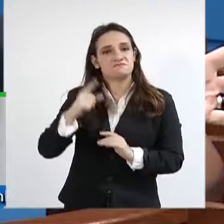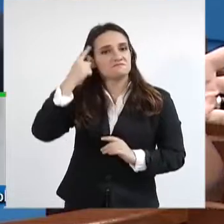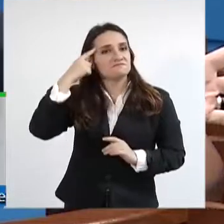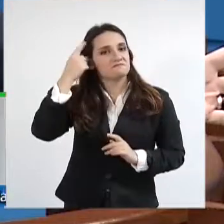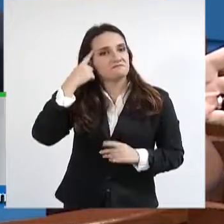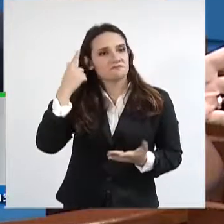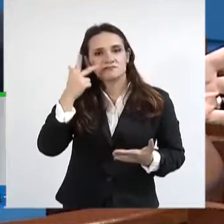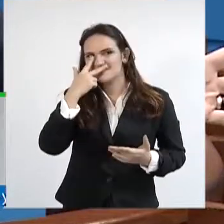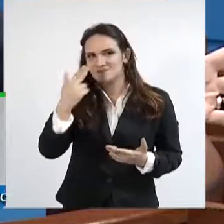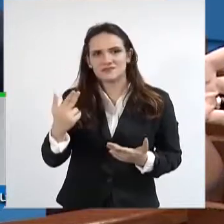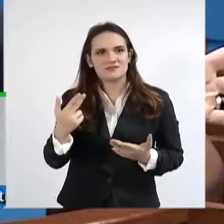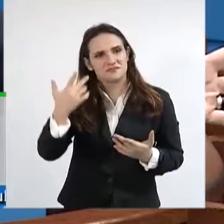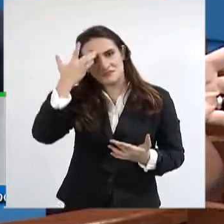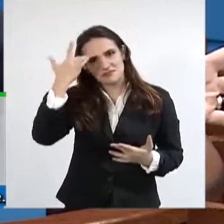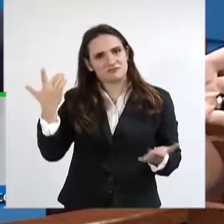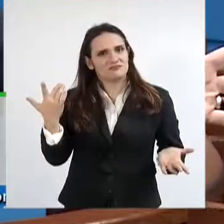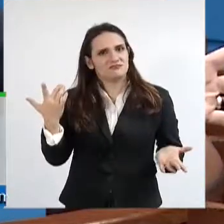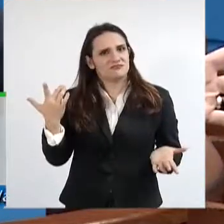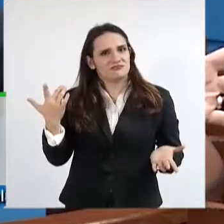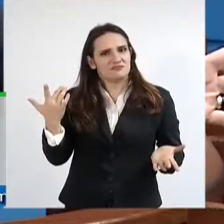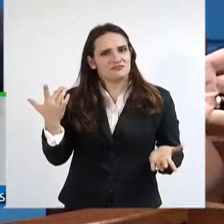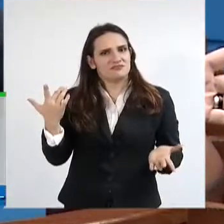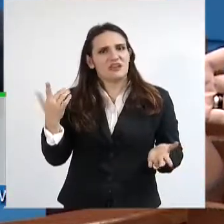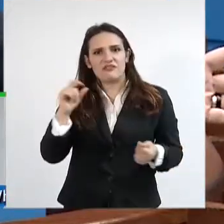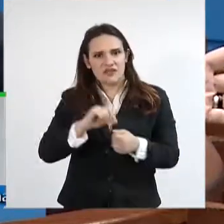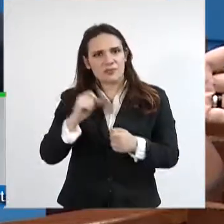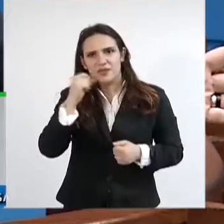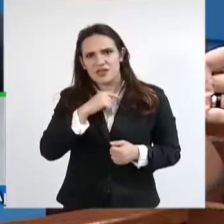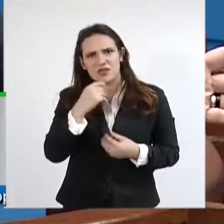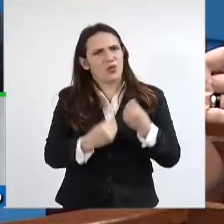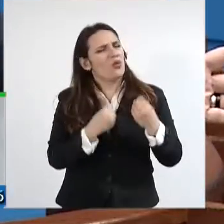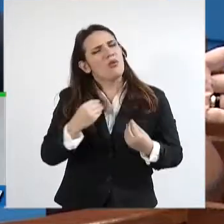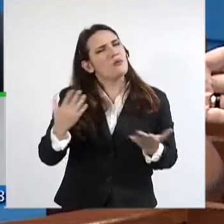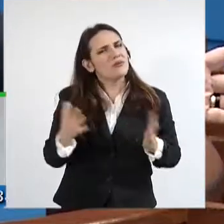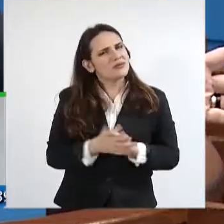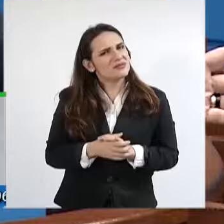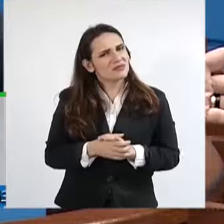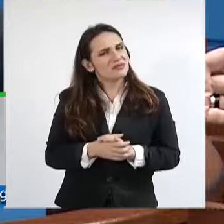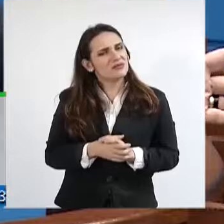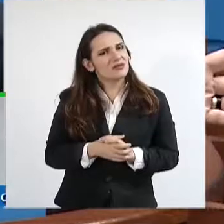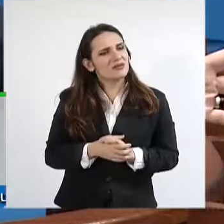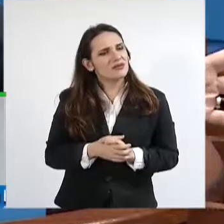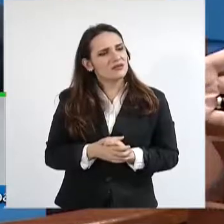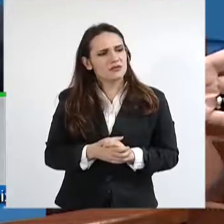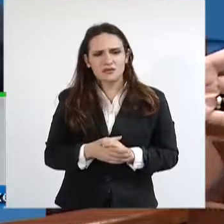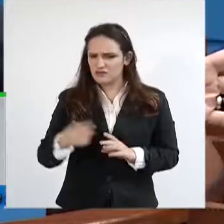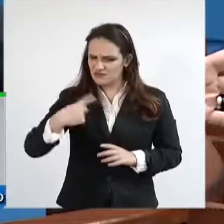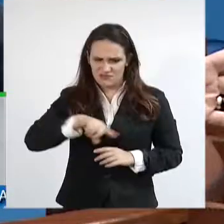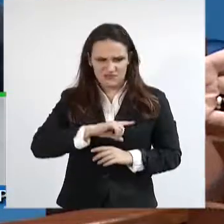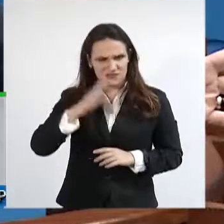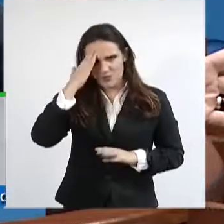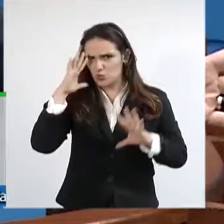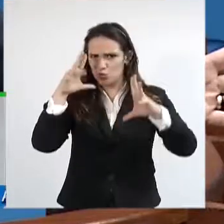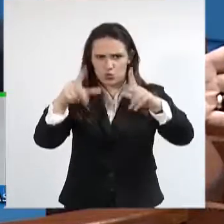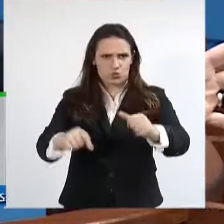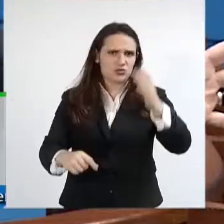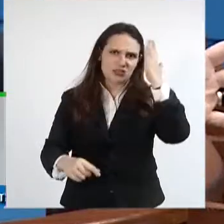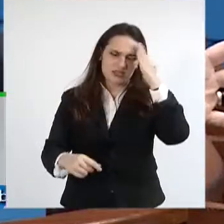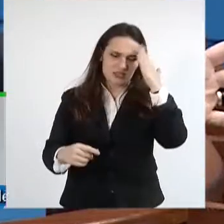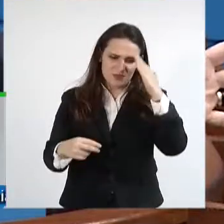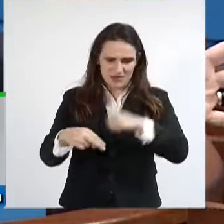que as pessoas normalmente rechaçam, porque todo mundo sabe que nenhuma nação